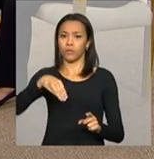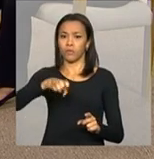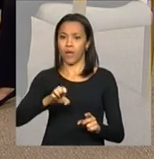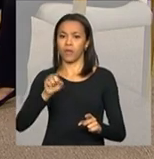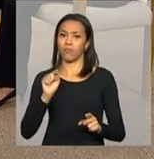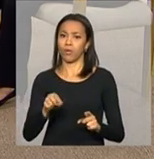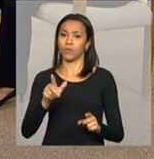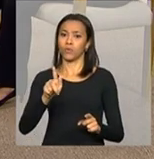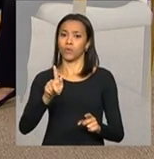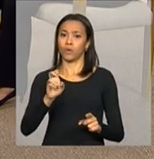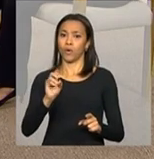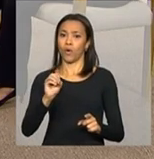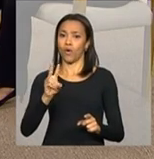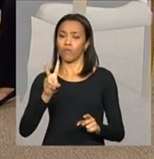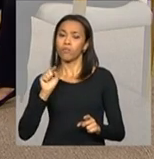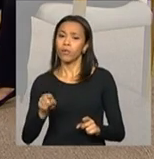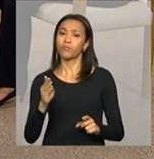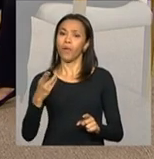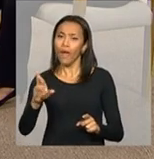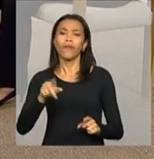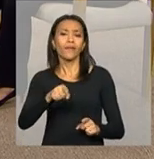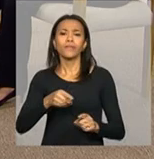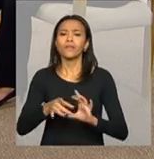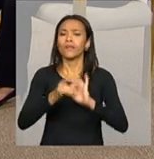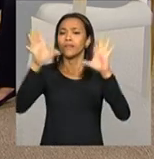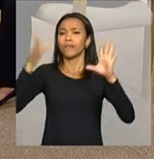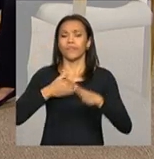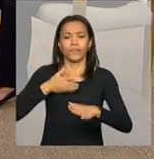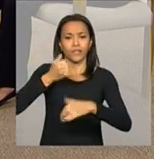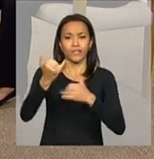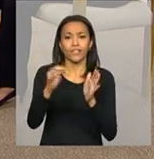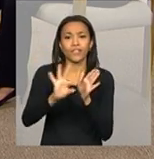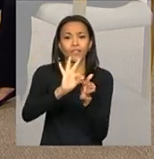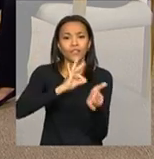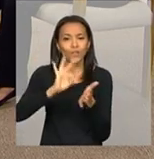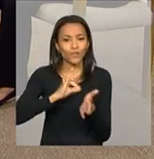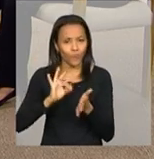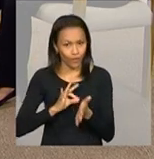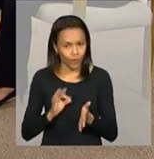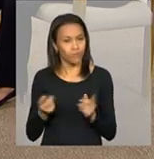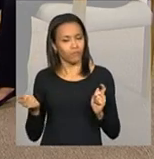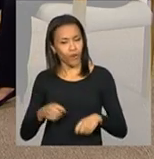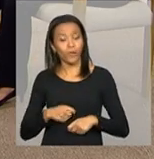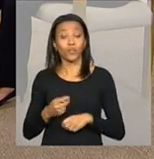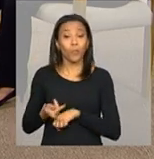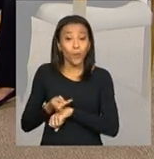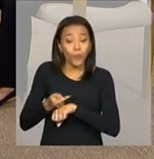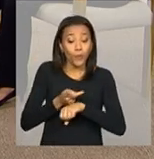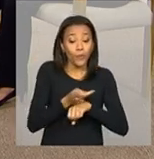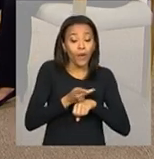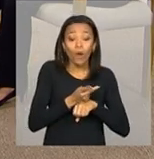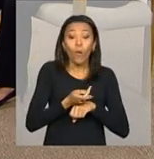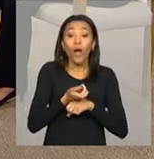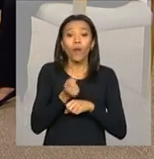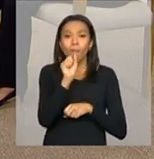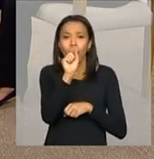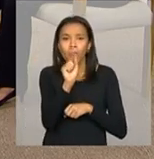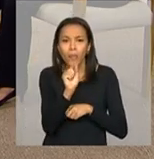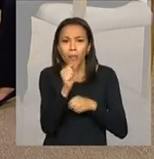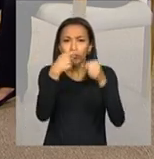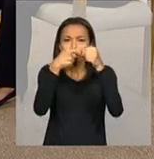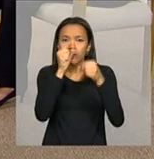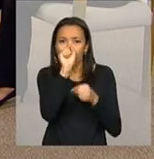www.pronatec.mec.gov.br e ela terá acesso às inscrições online. Então, ela vai poder procurar no seu município quais são os cursos que